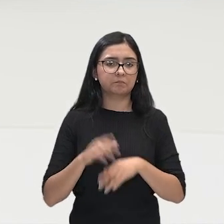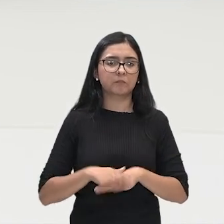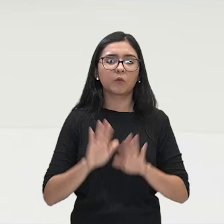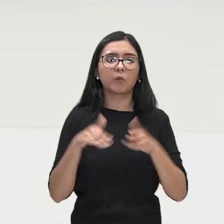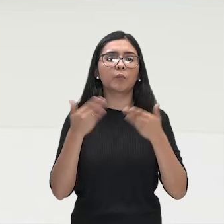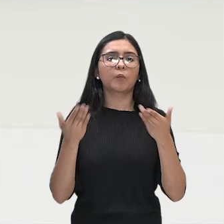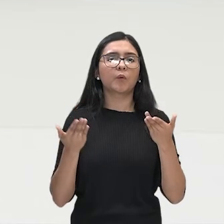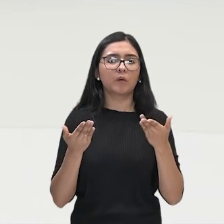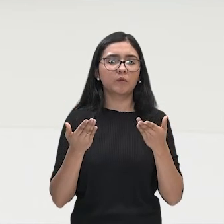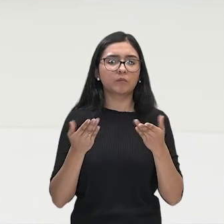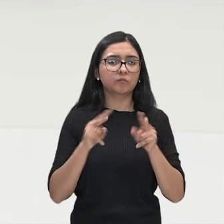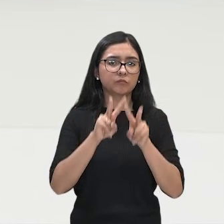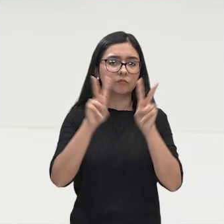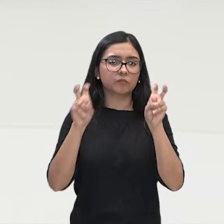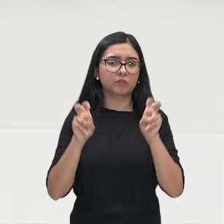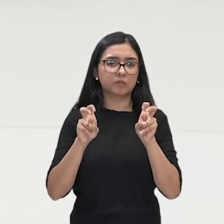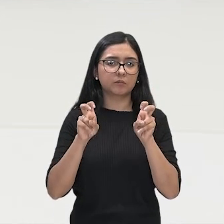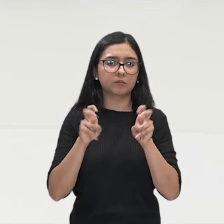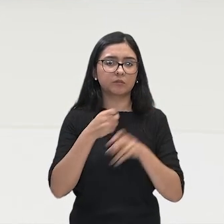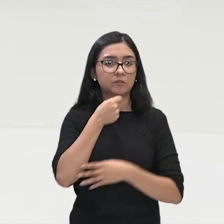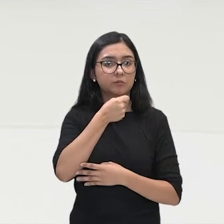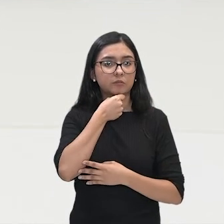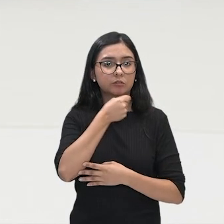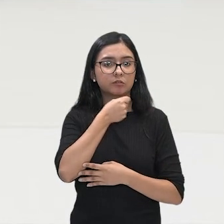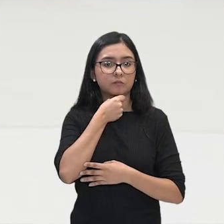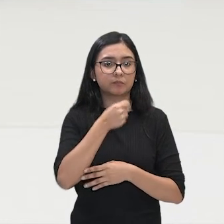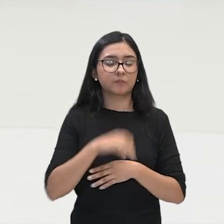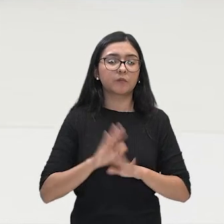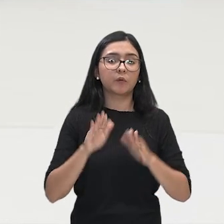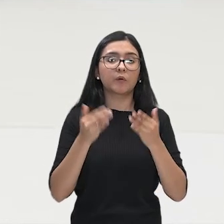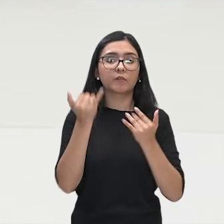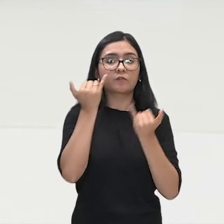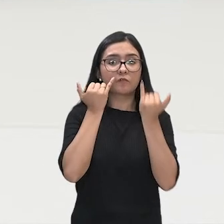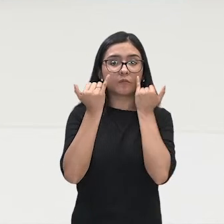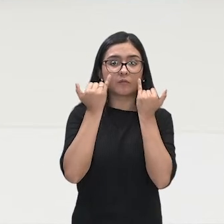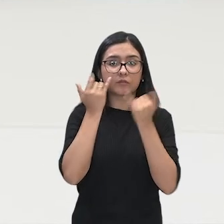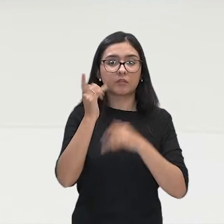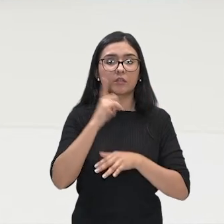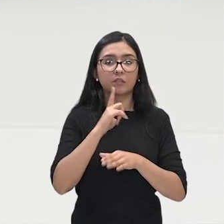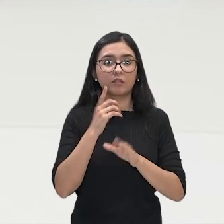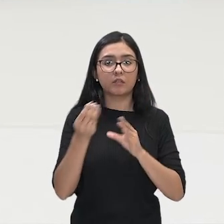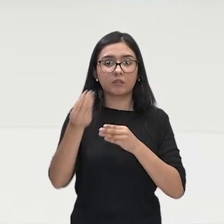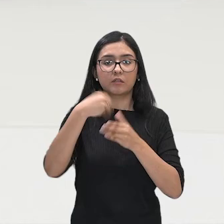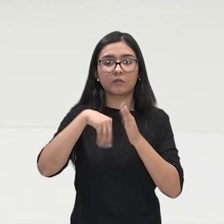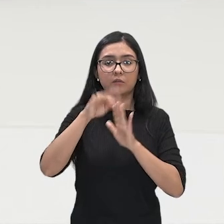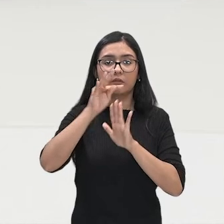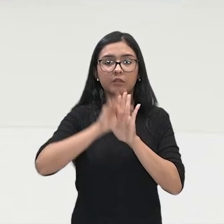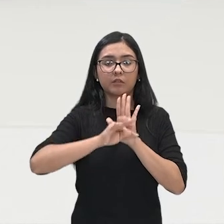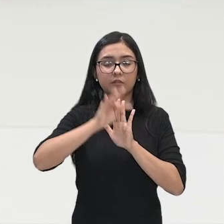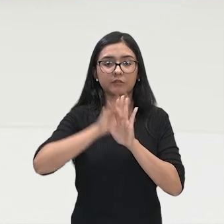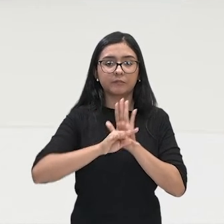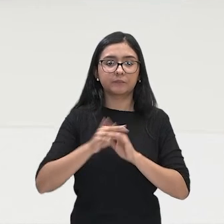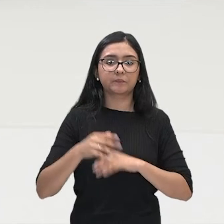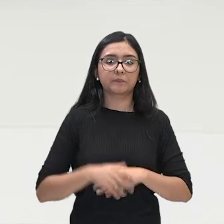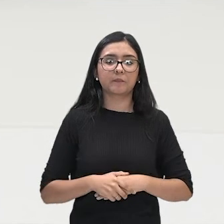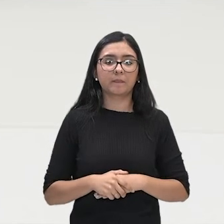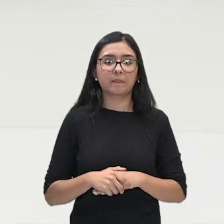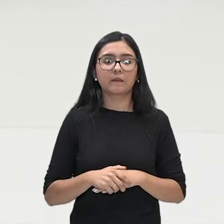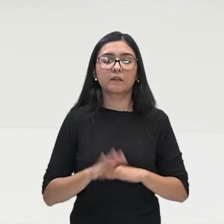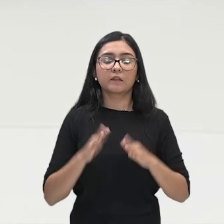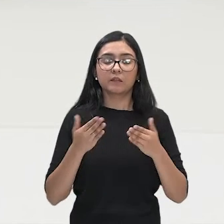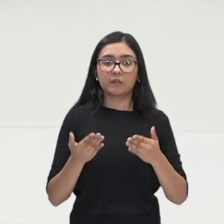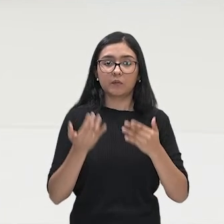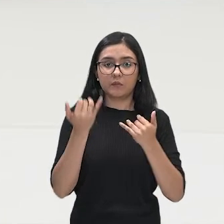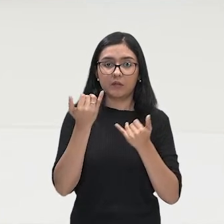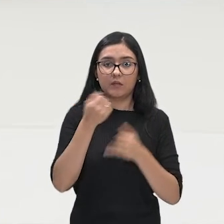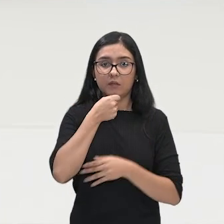reportagem? Então, quais são as informações trazidas por ela? Então, a reportagem